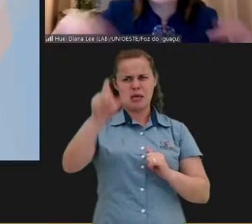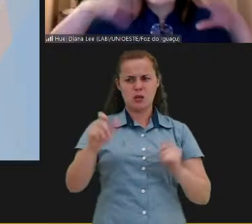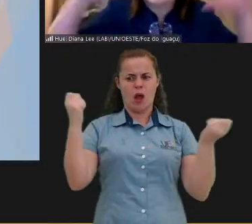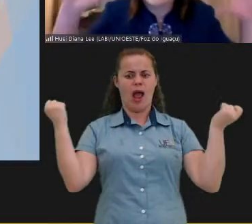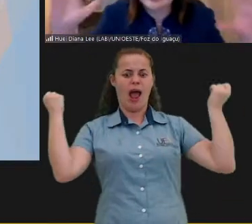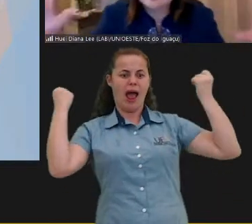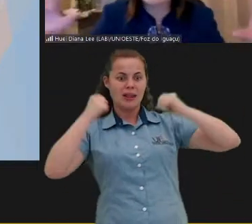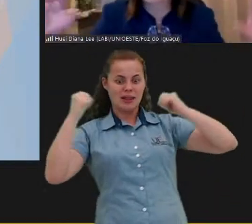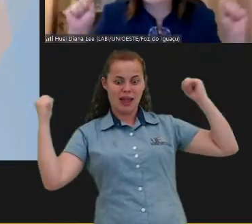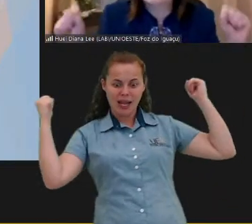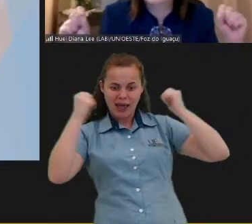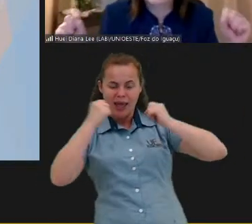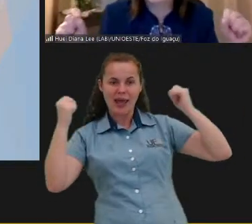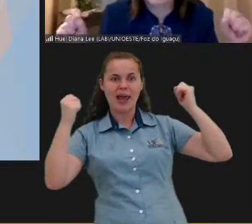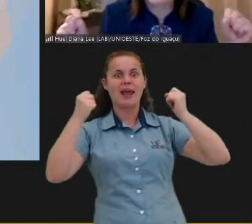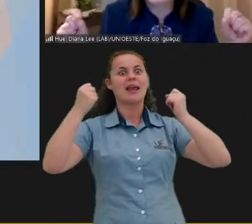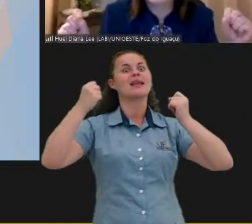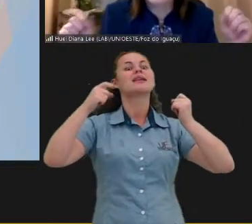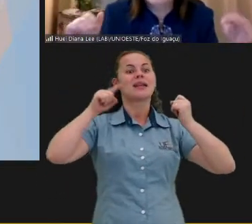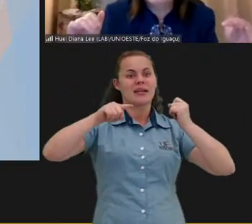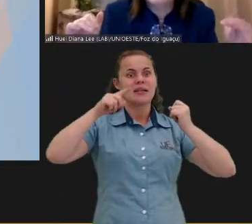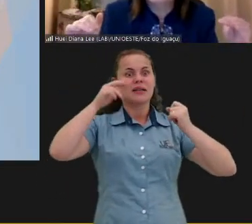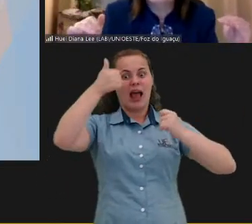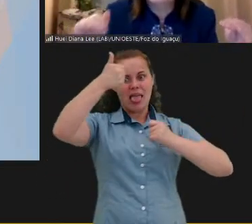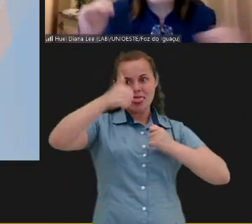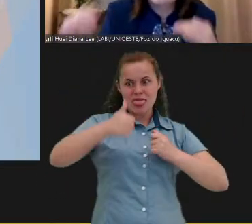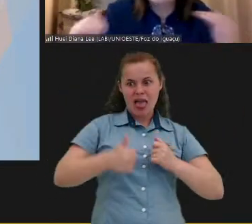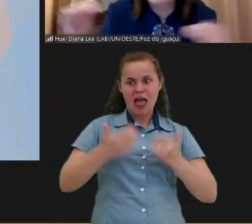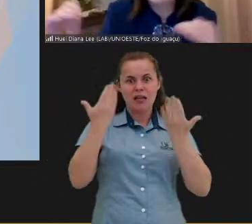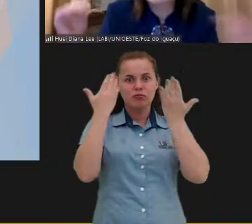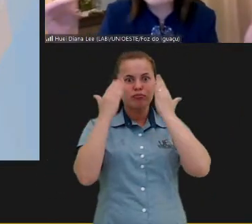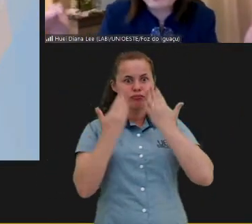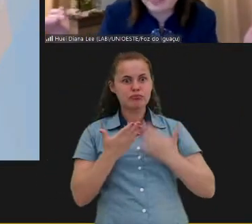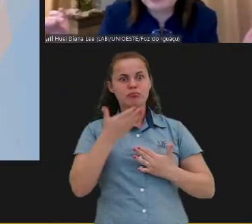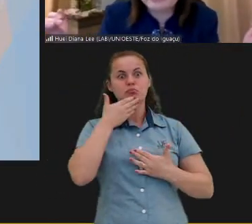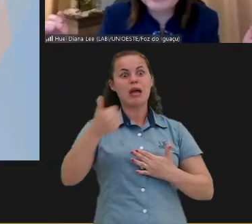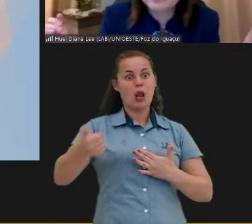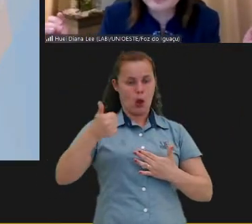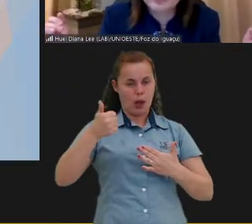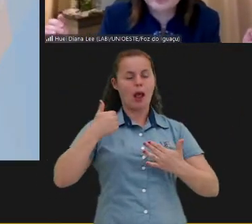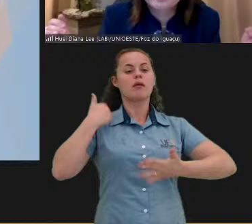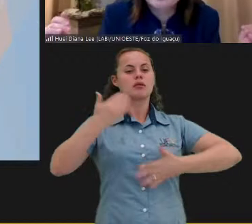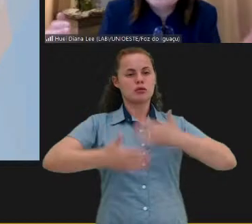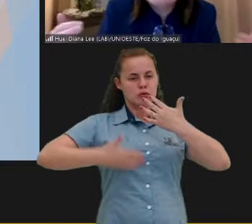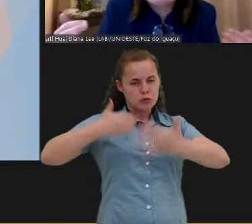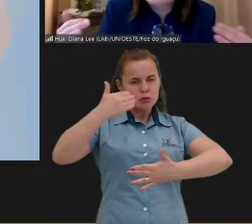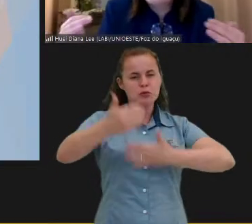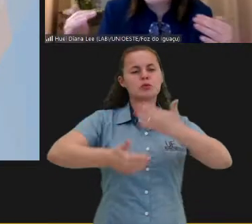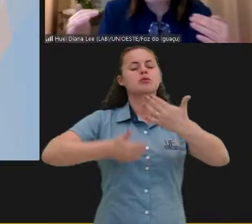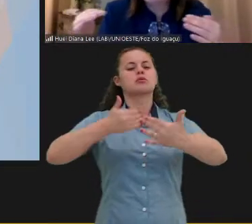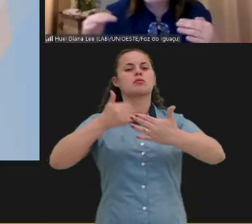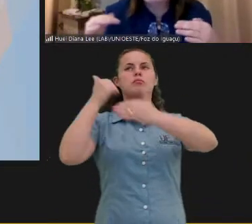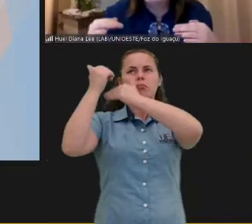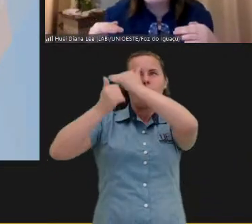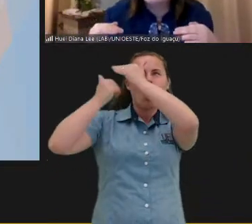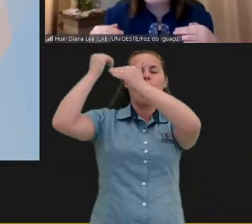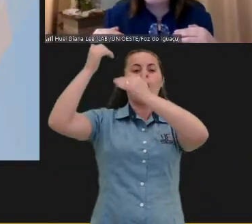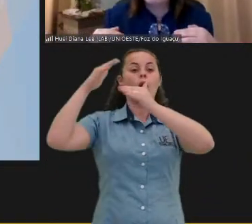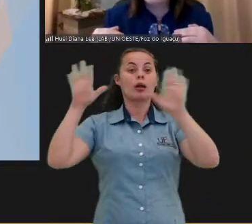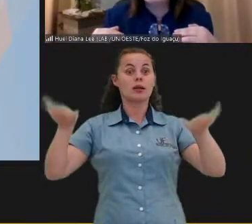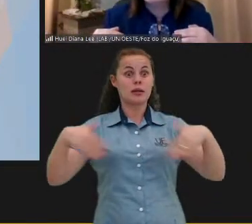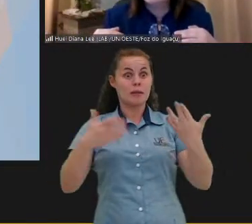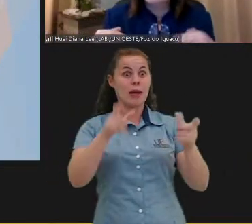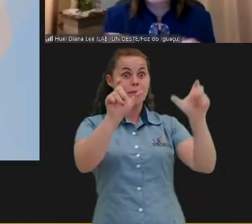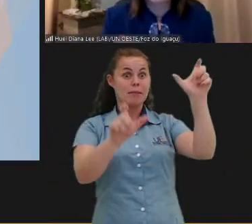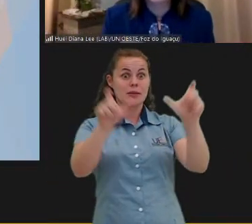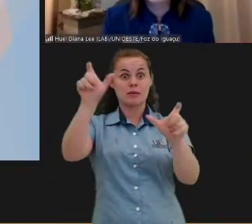que eles fazem análise dos dados de performance para tentar melhorar o seu desempenho, não é? E isso tem chegado também à população